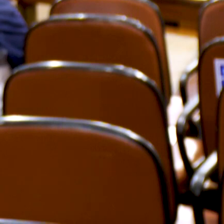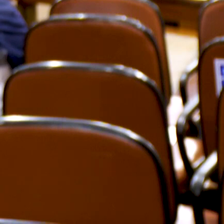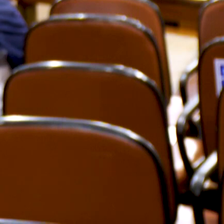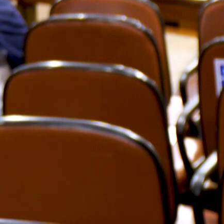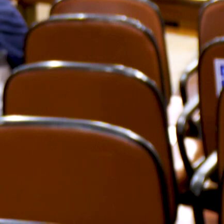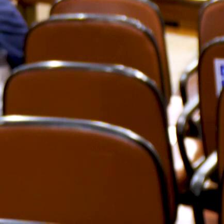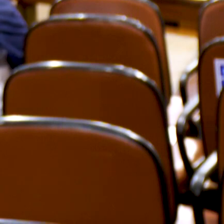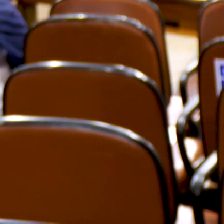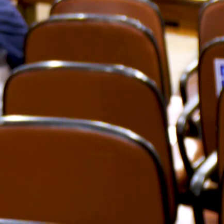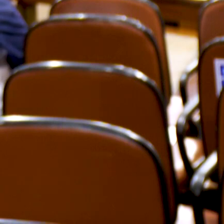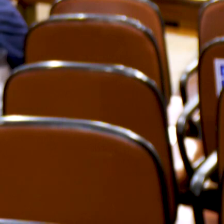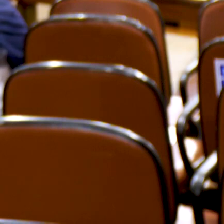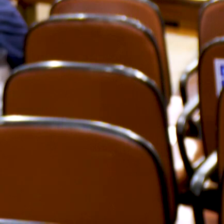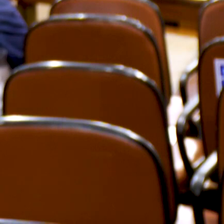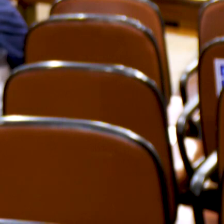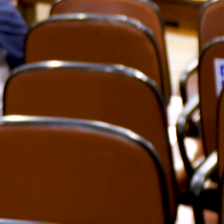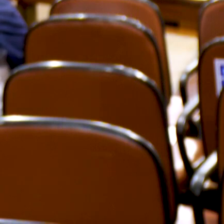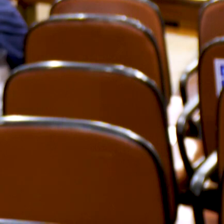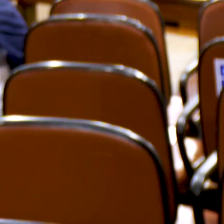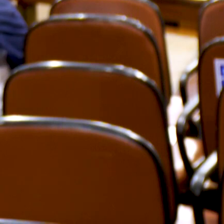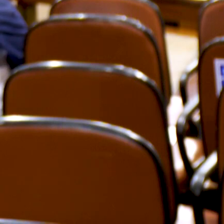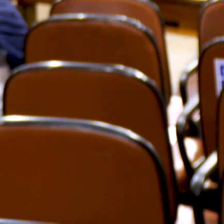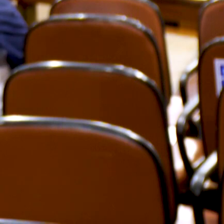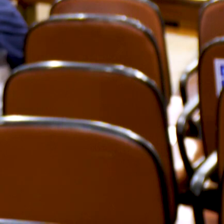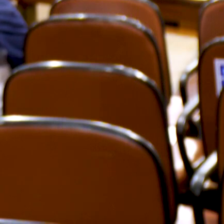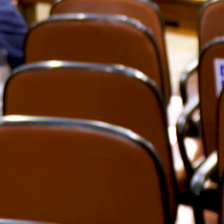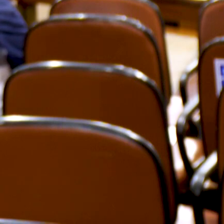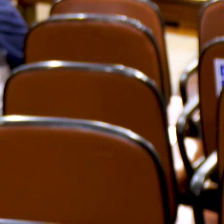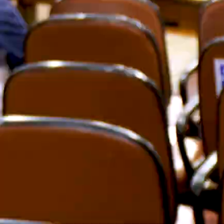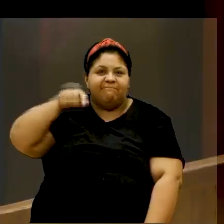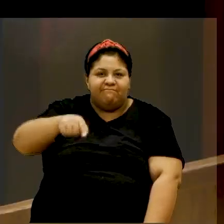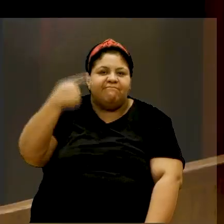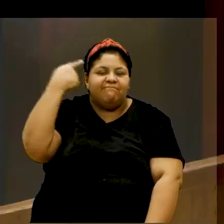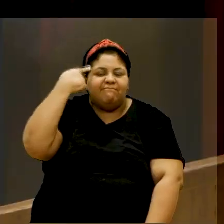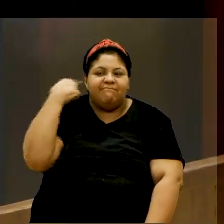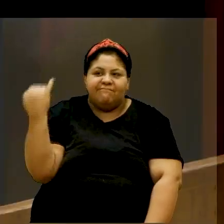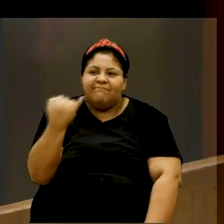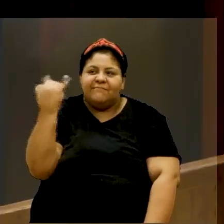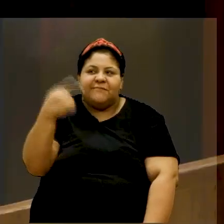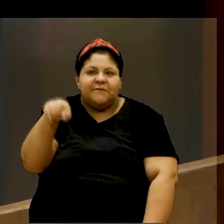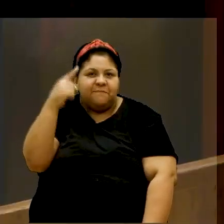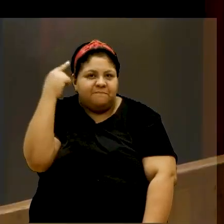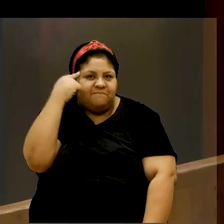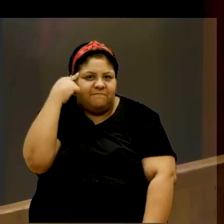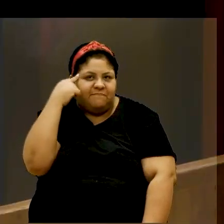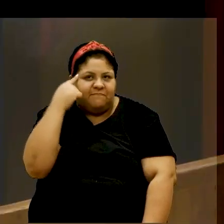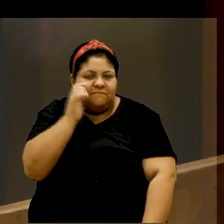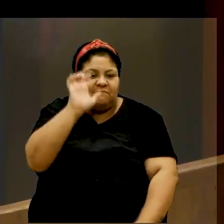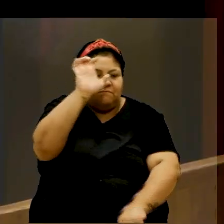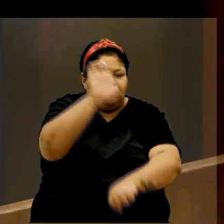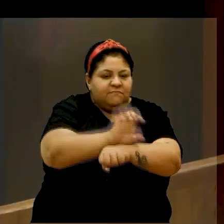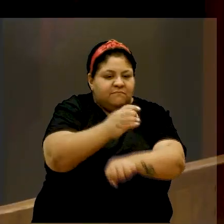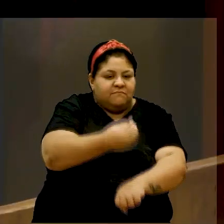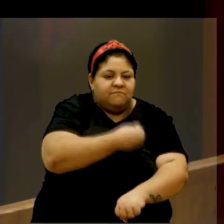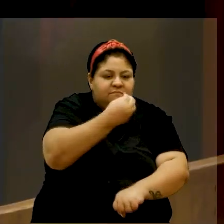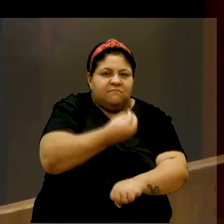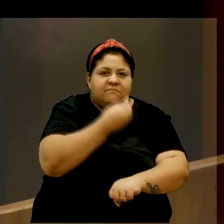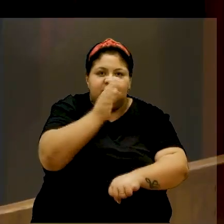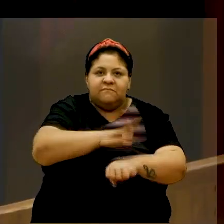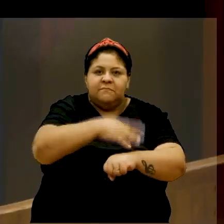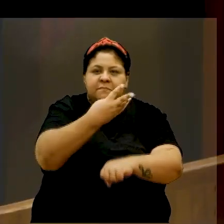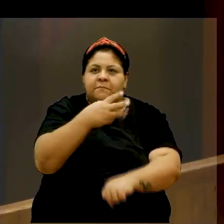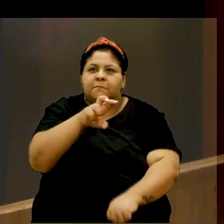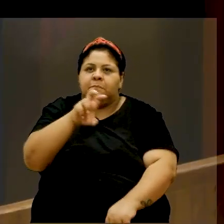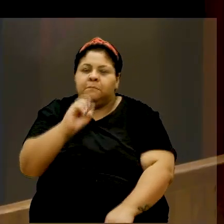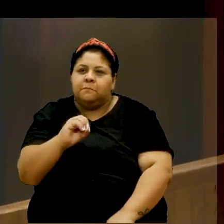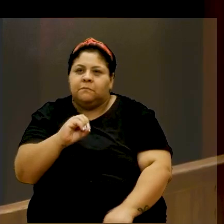realidade, não só em Caxias do Sul, mas como em todo o país. Para a gente pensar, de um estado que viveu mais de 350 anos